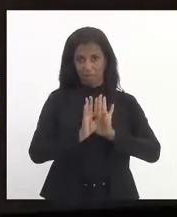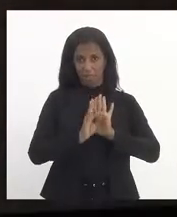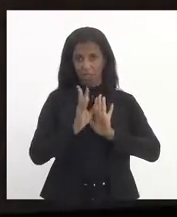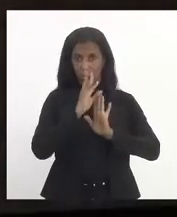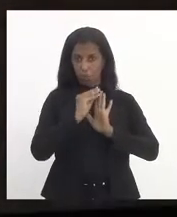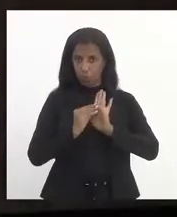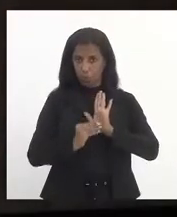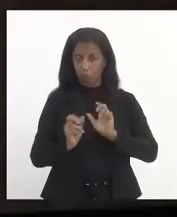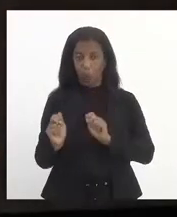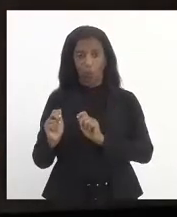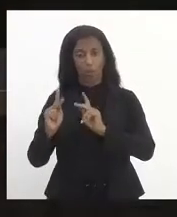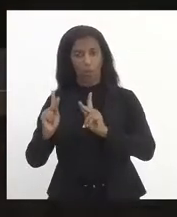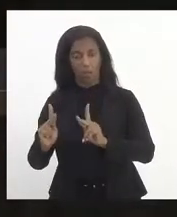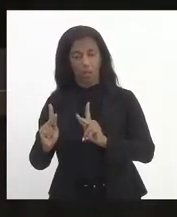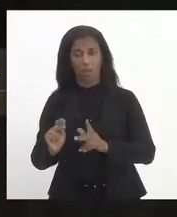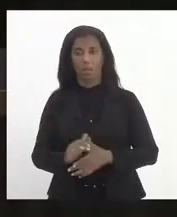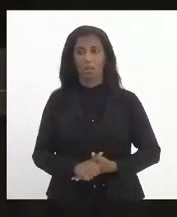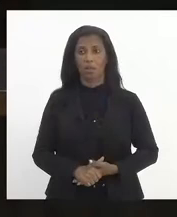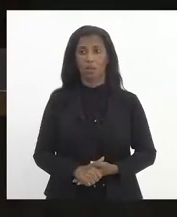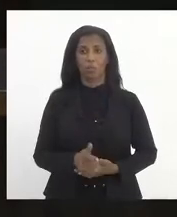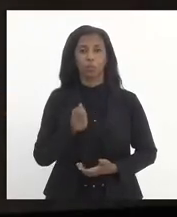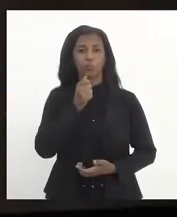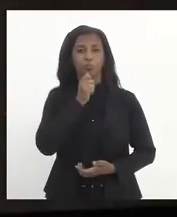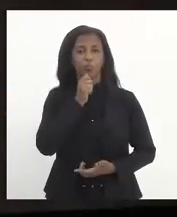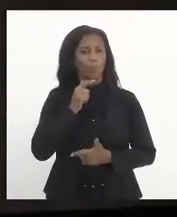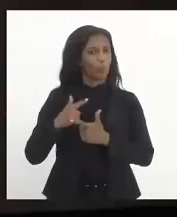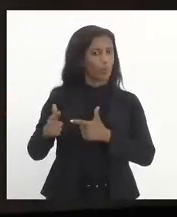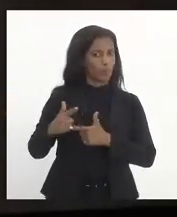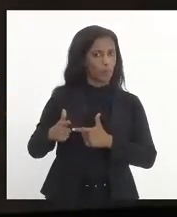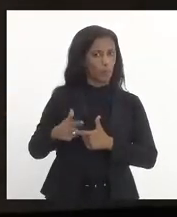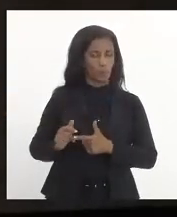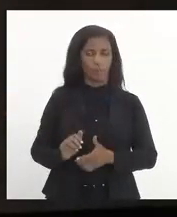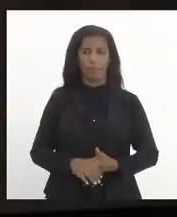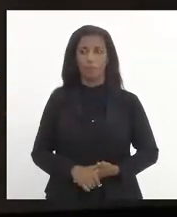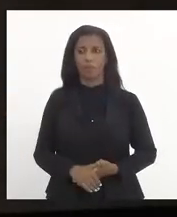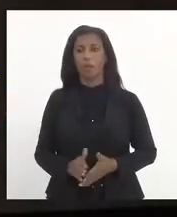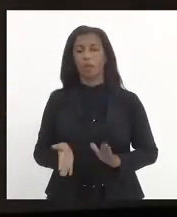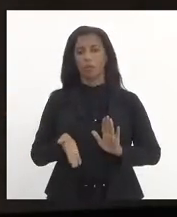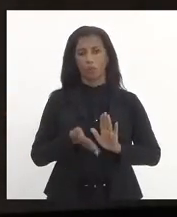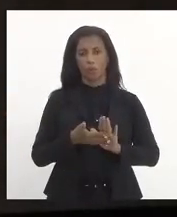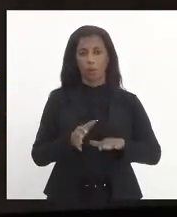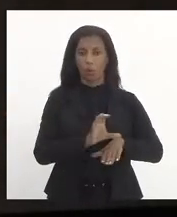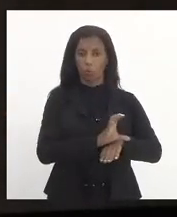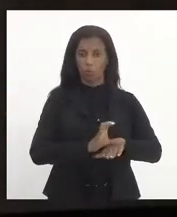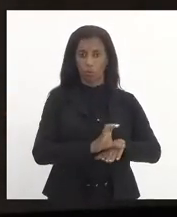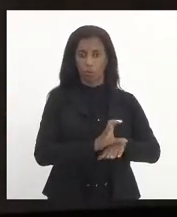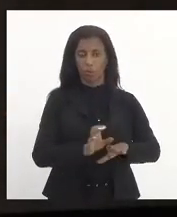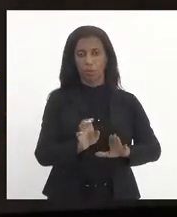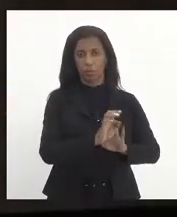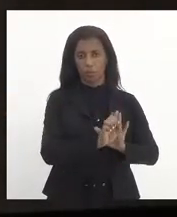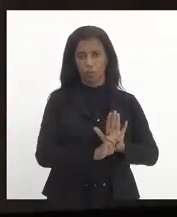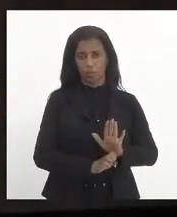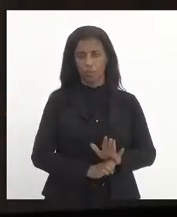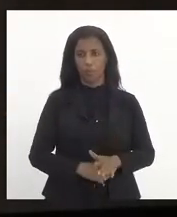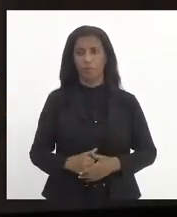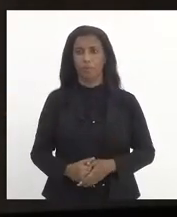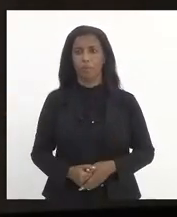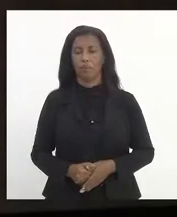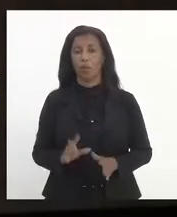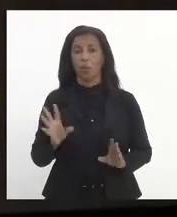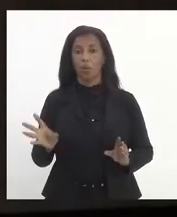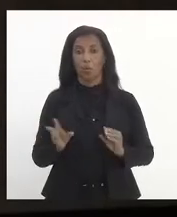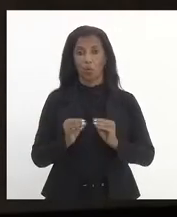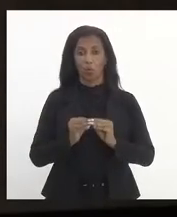para que não haja nenhum tipo de desacordo. É isso. Okay. Eu dou parecer pela constitucionalidade com emendas, concluindo